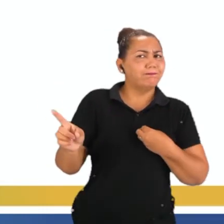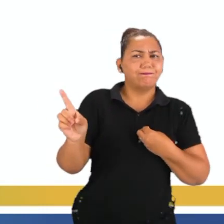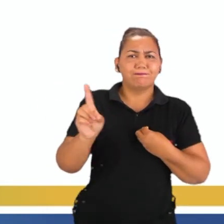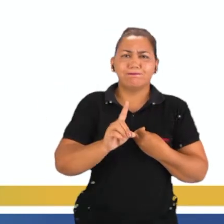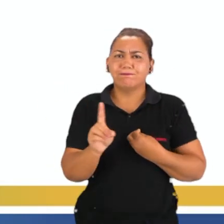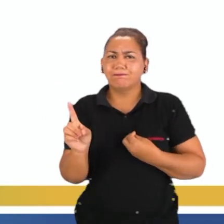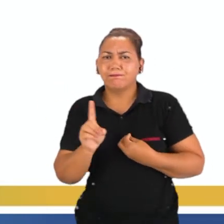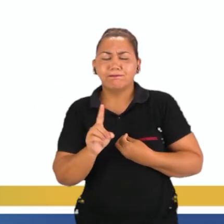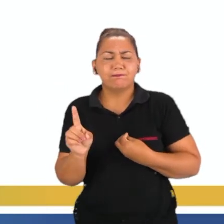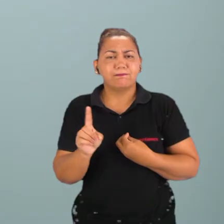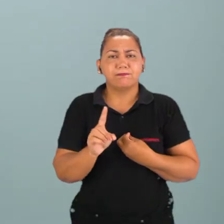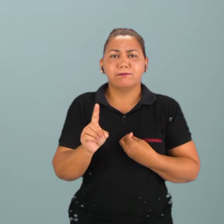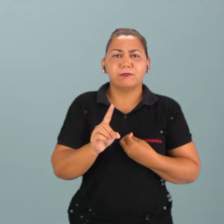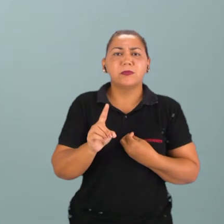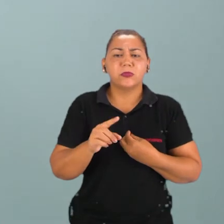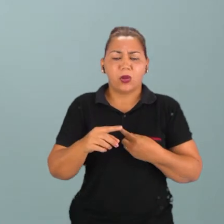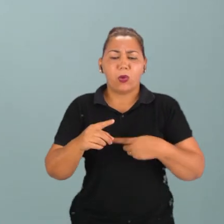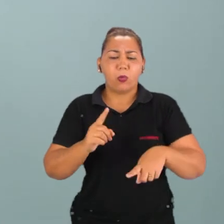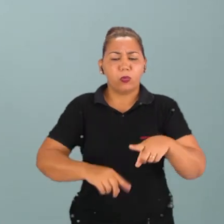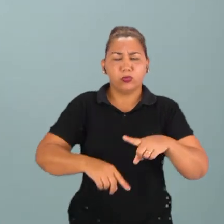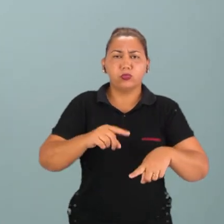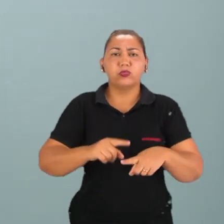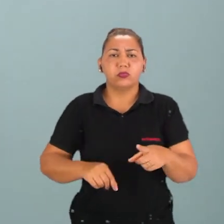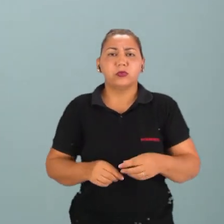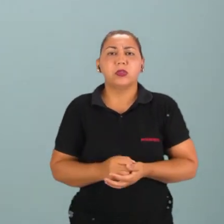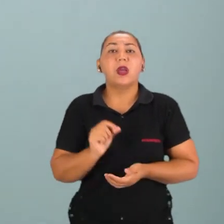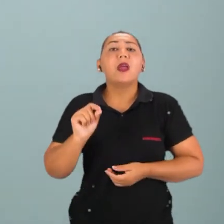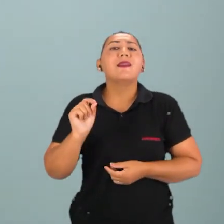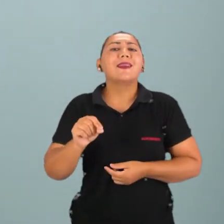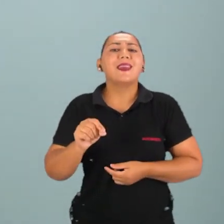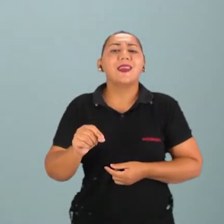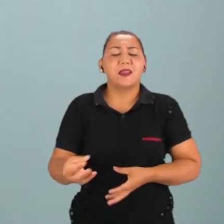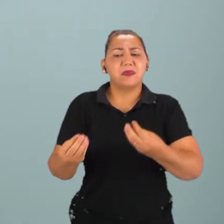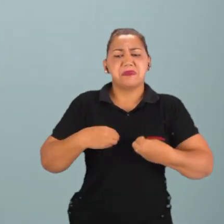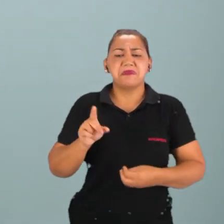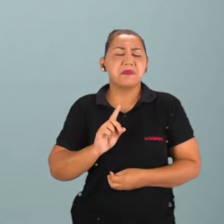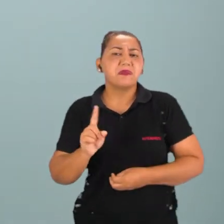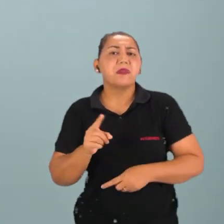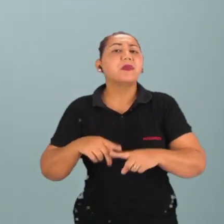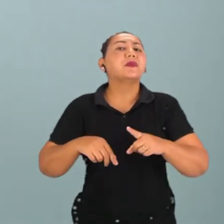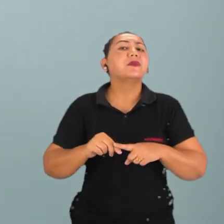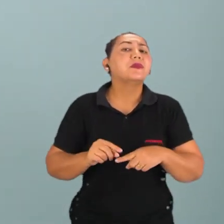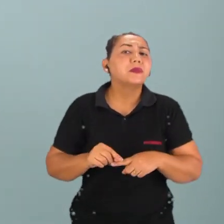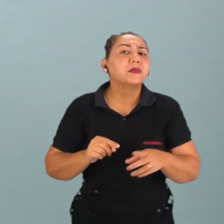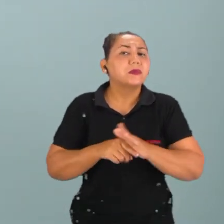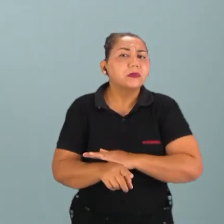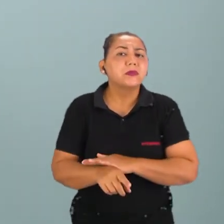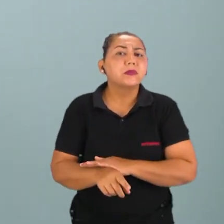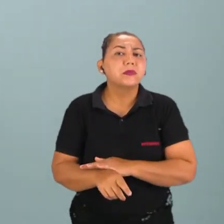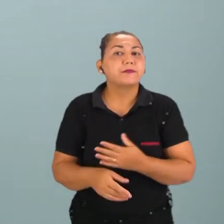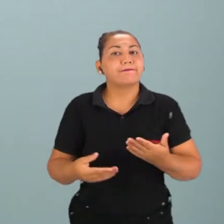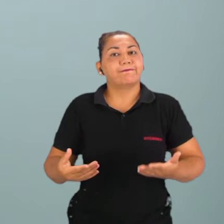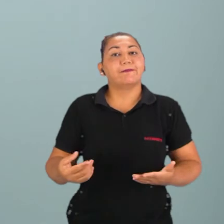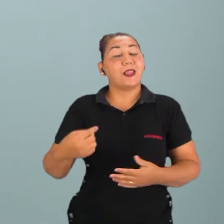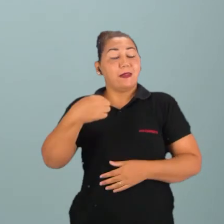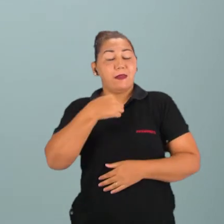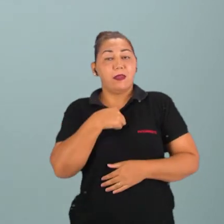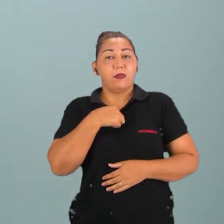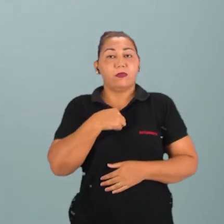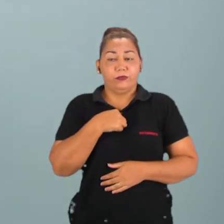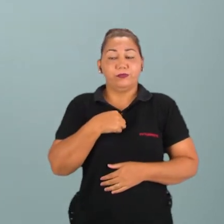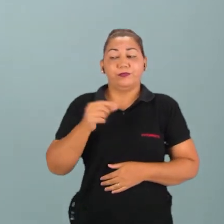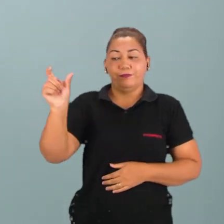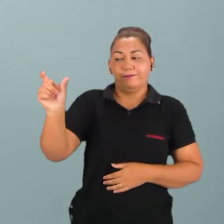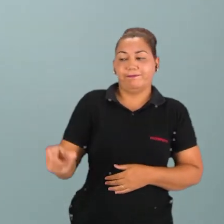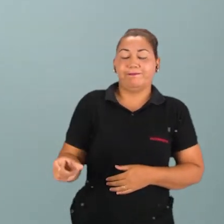Aqui observamos que todos os sujeitos fazem parte de uma mesma identificação, sujeito simples. Agora, vamos